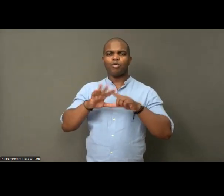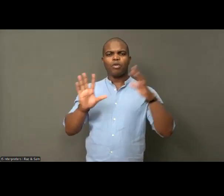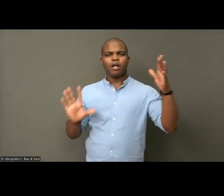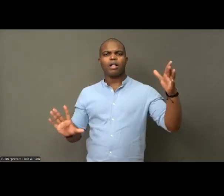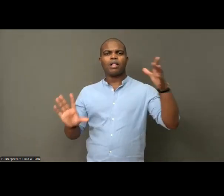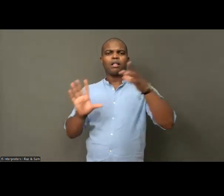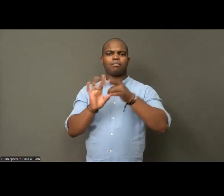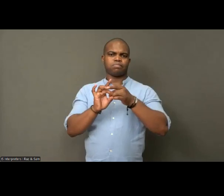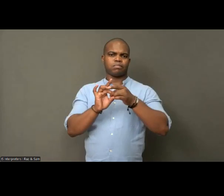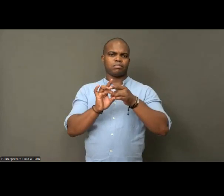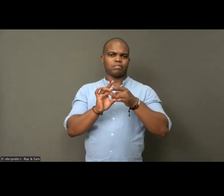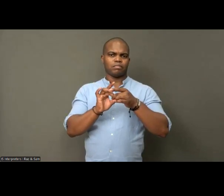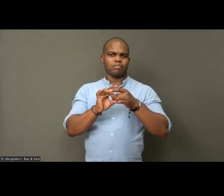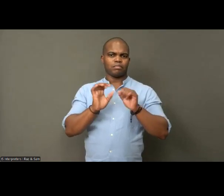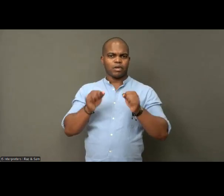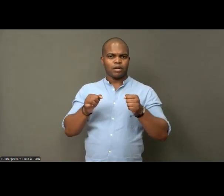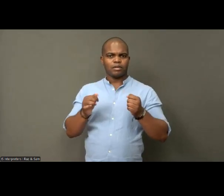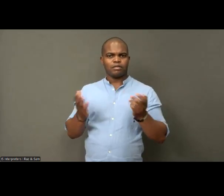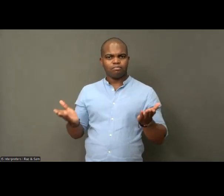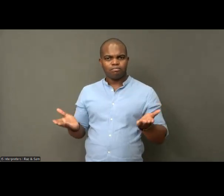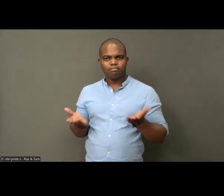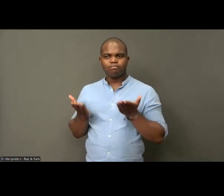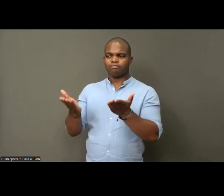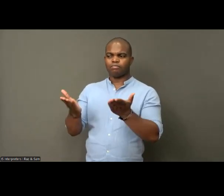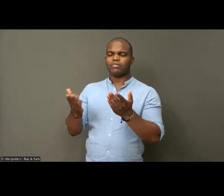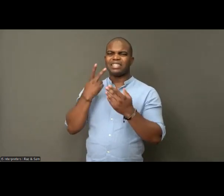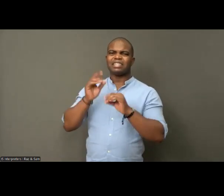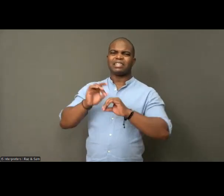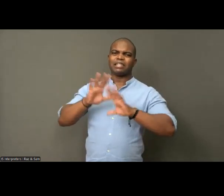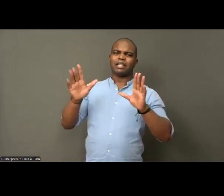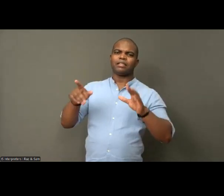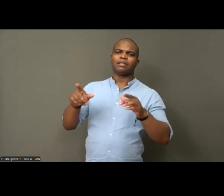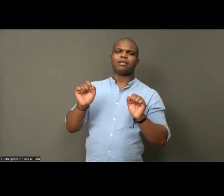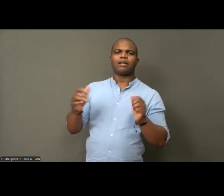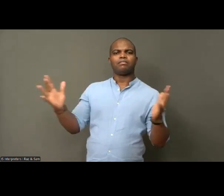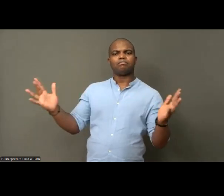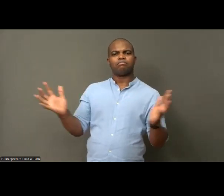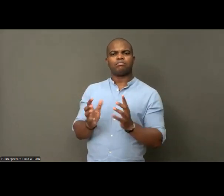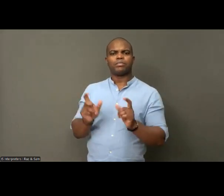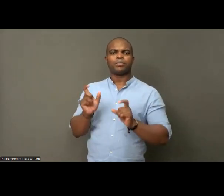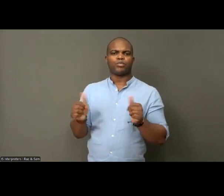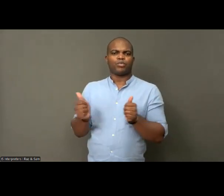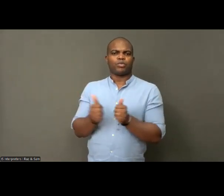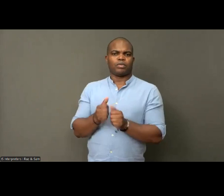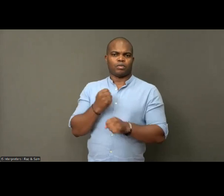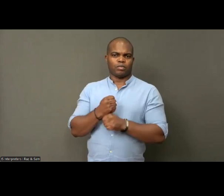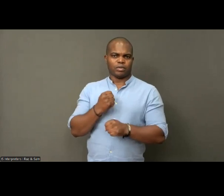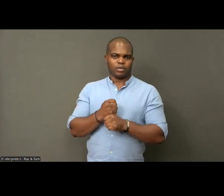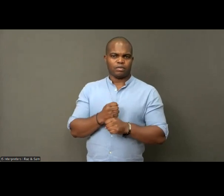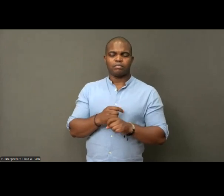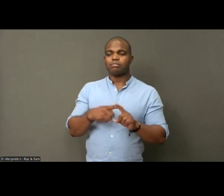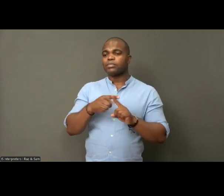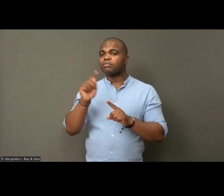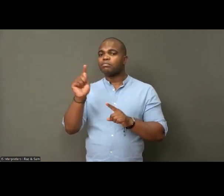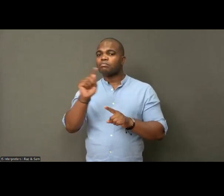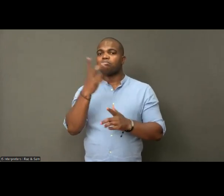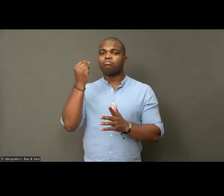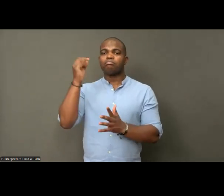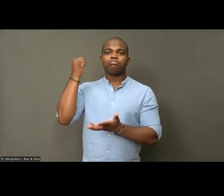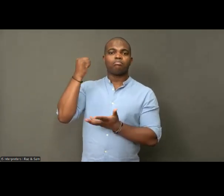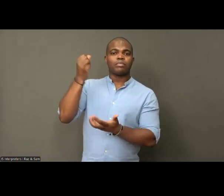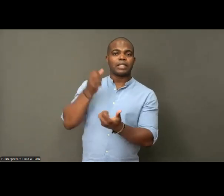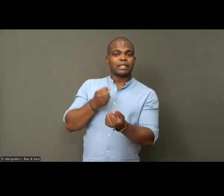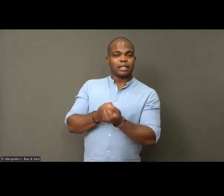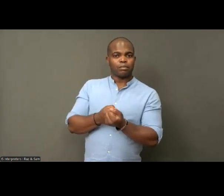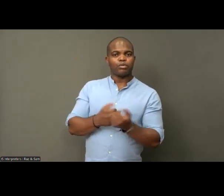doença, é uma coisa que empolga as pessoas e os organismos que vão financiá-las. E é